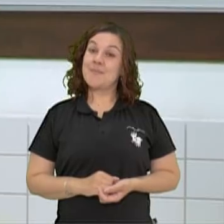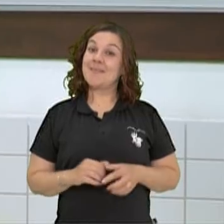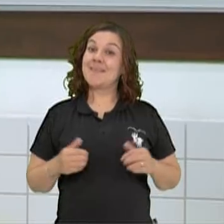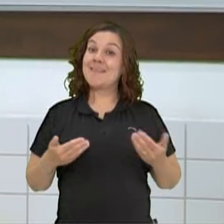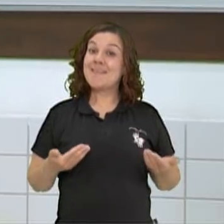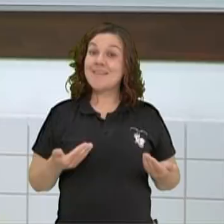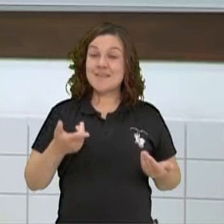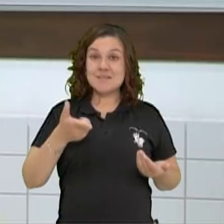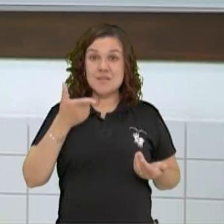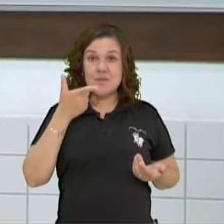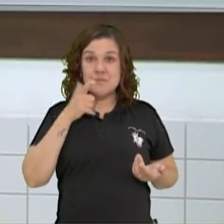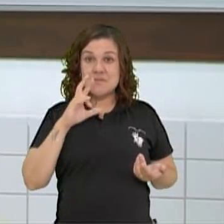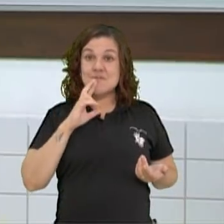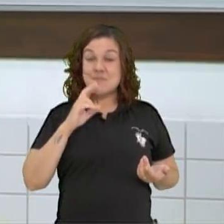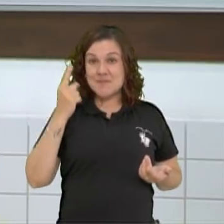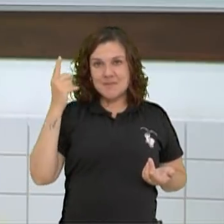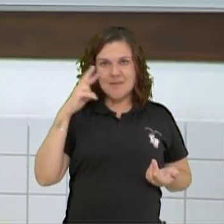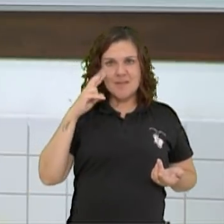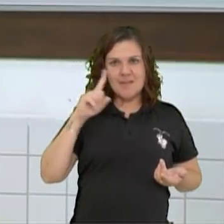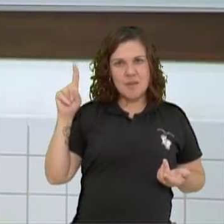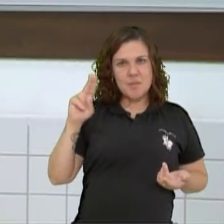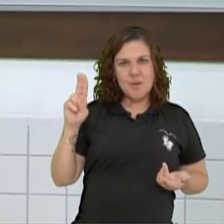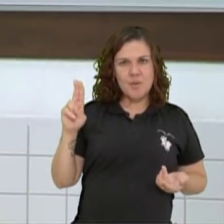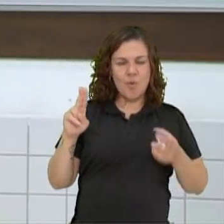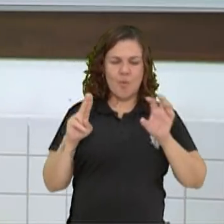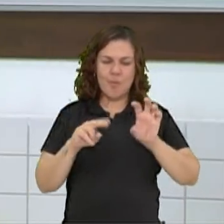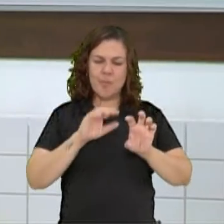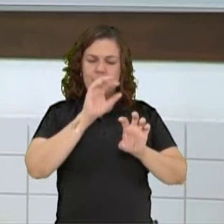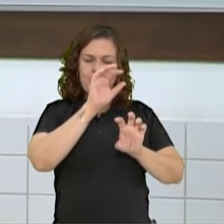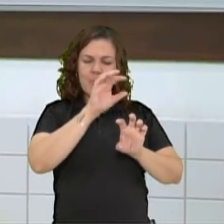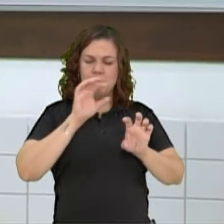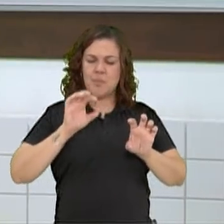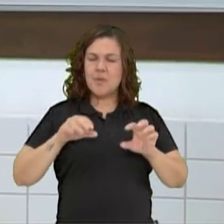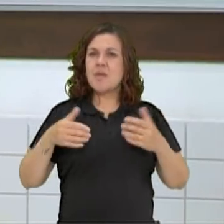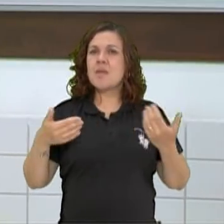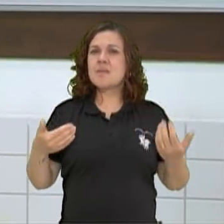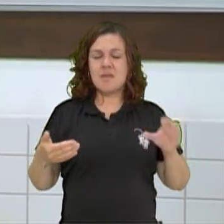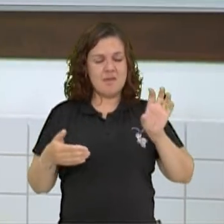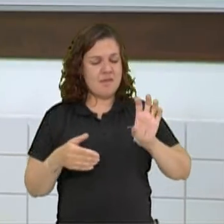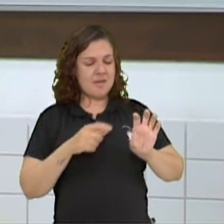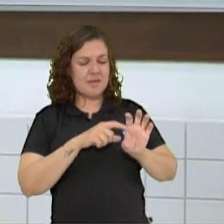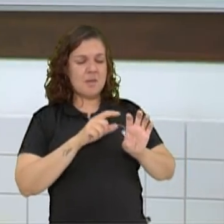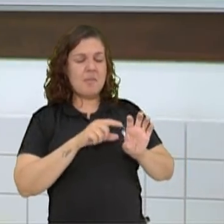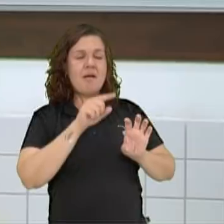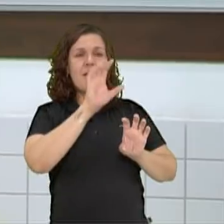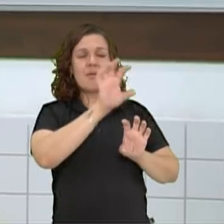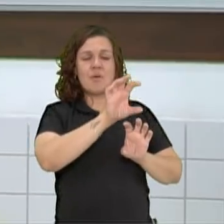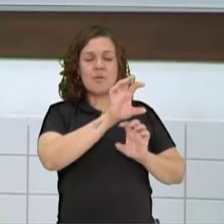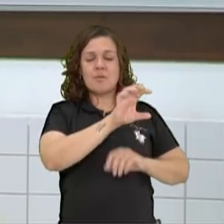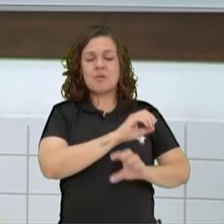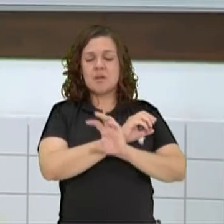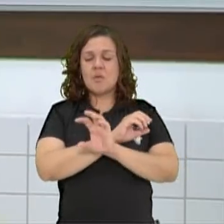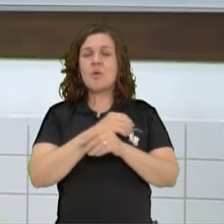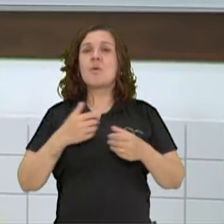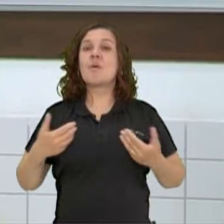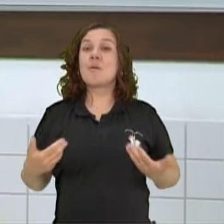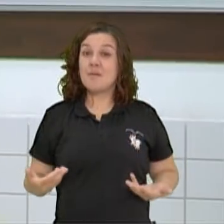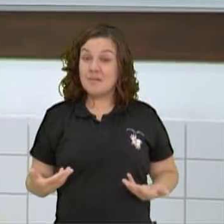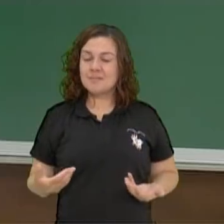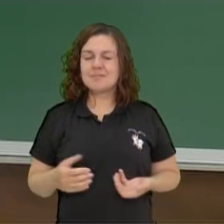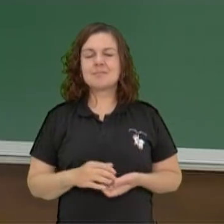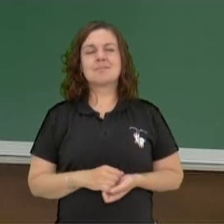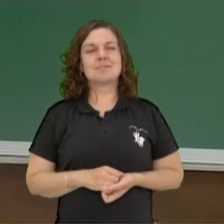E aí, vocês lembram dos termos? Como que eu chamo cada um deles? Quem que é a base? Quem que é expoente? Quem que é a potência? Então, olha